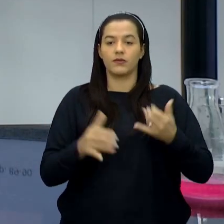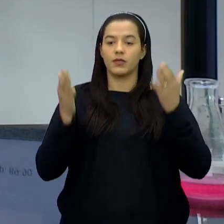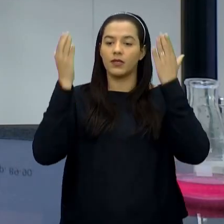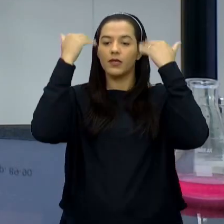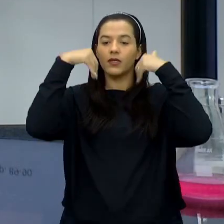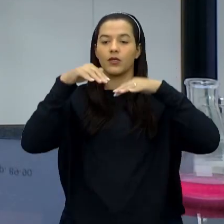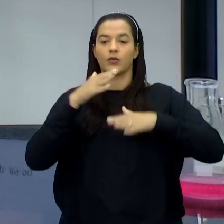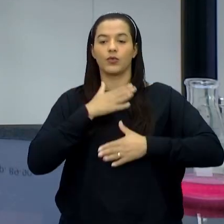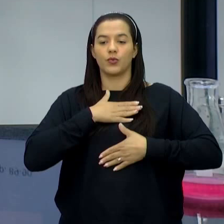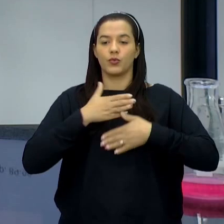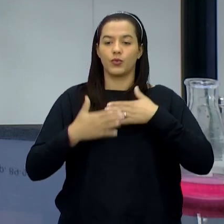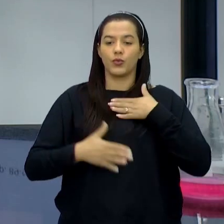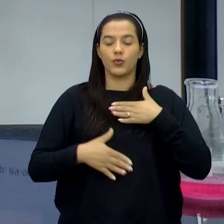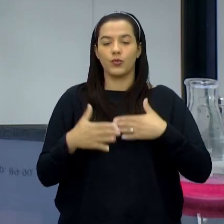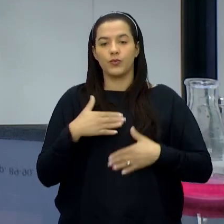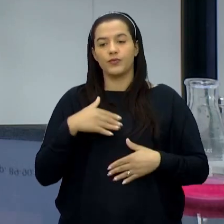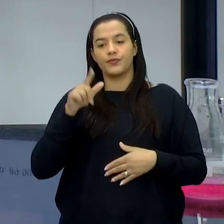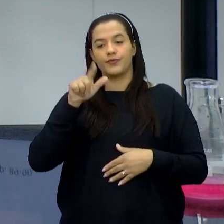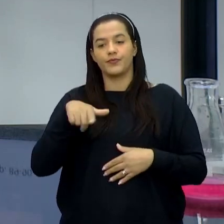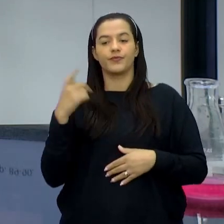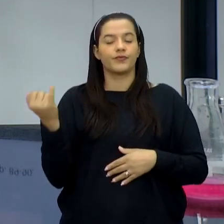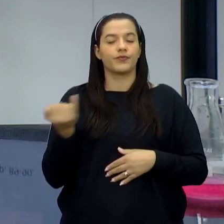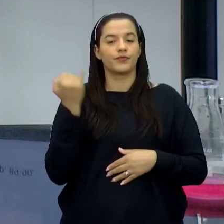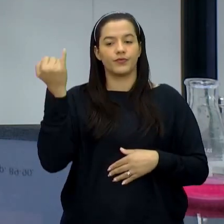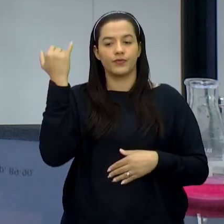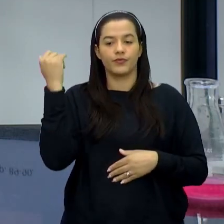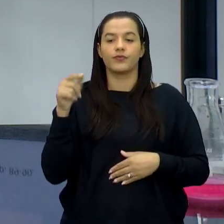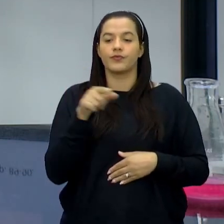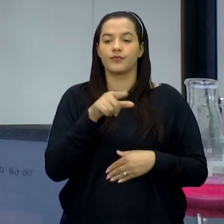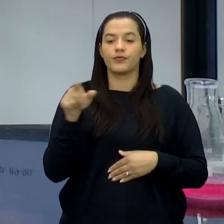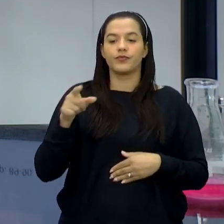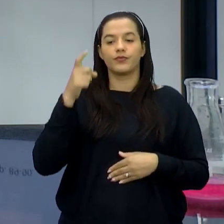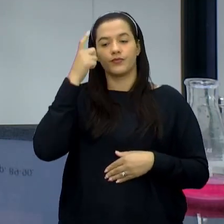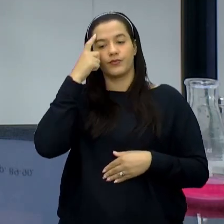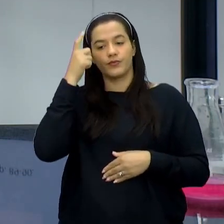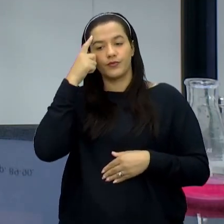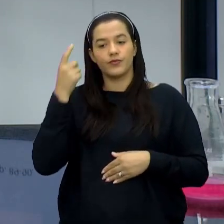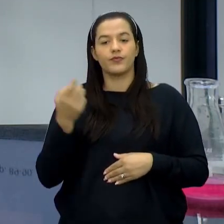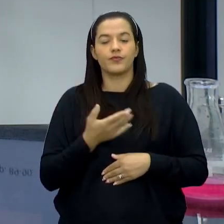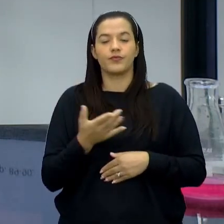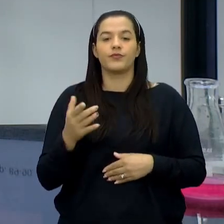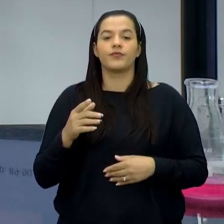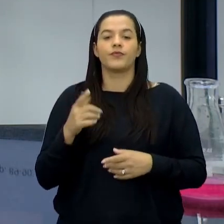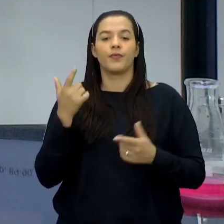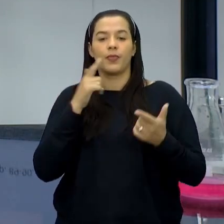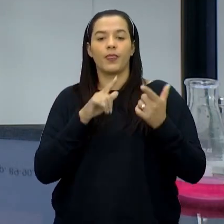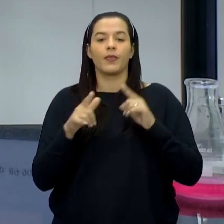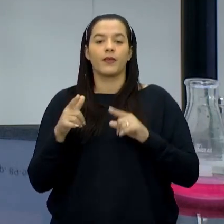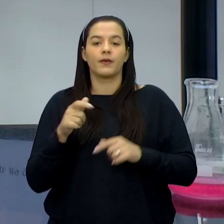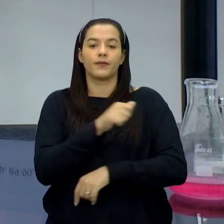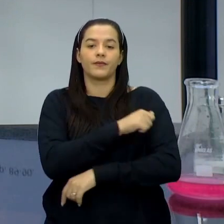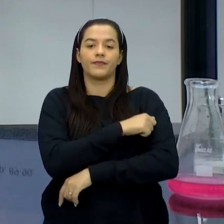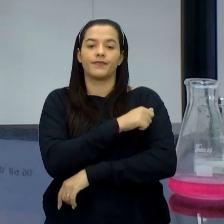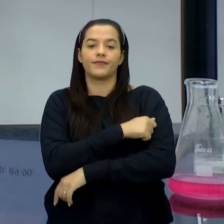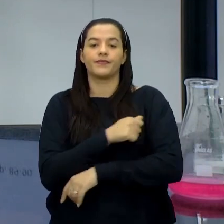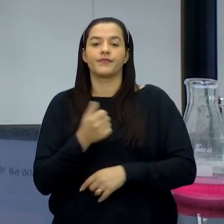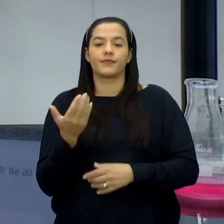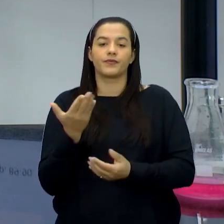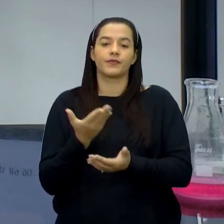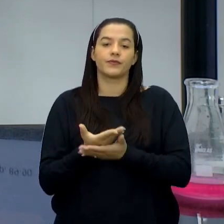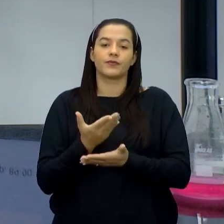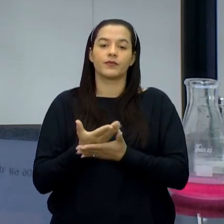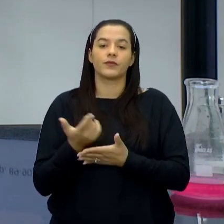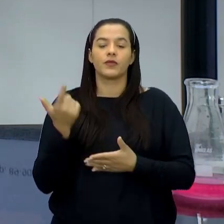corpo. Isso é muito importante que o aluno consiga, o estudante, né? A gente ainda está acostumado a falar aluno, que o